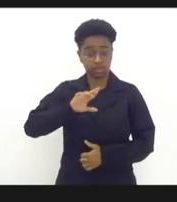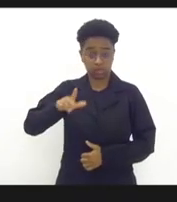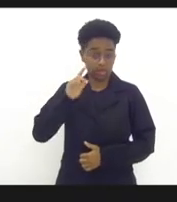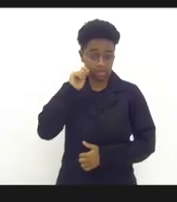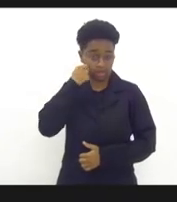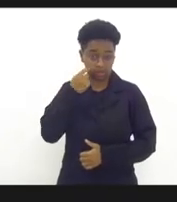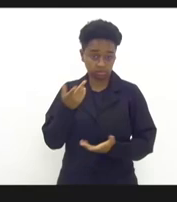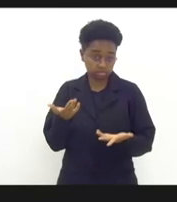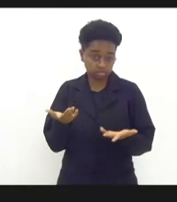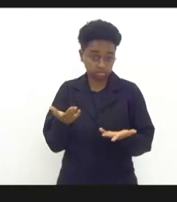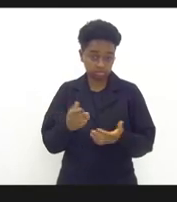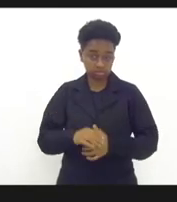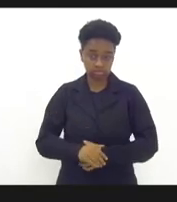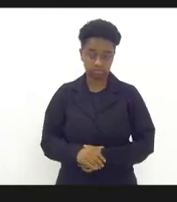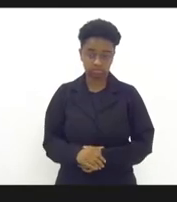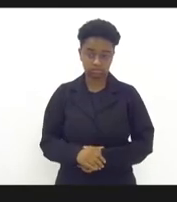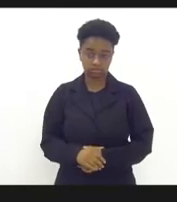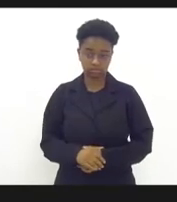Prefiro.